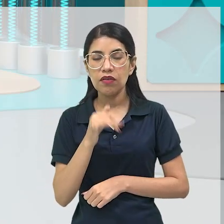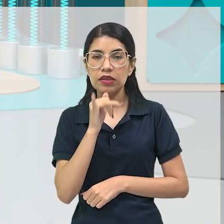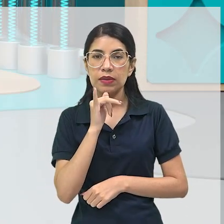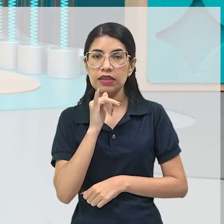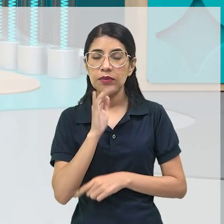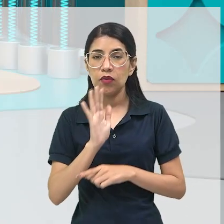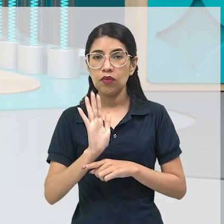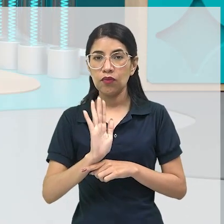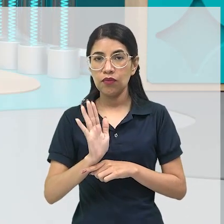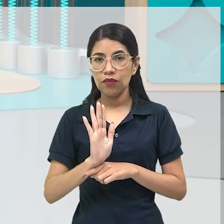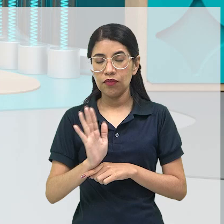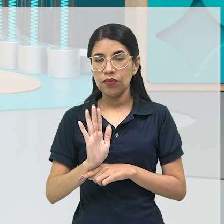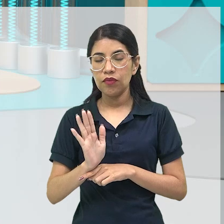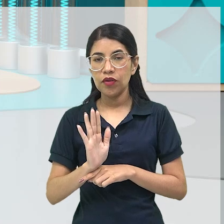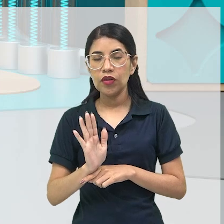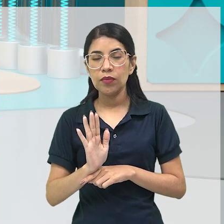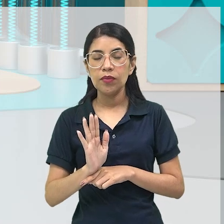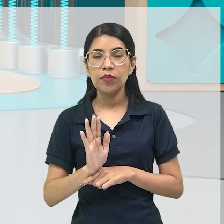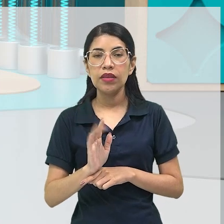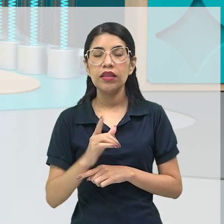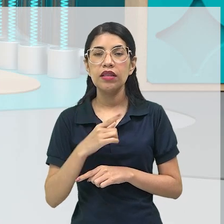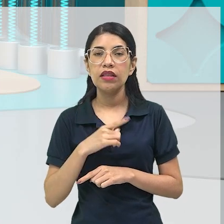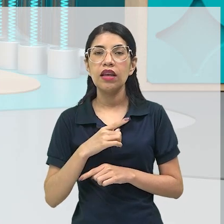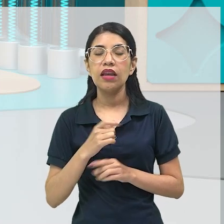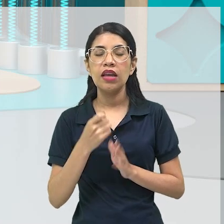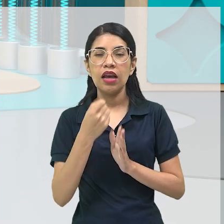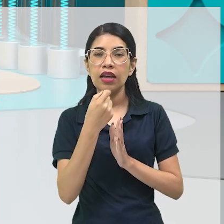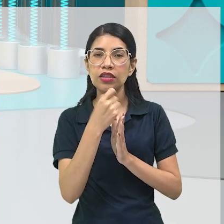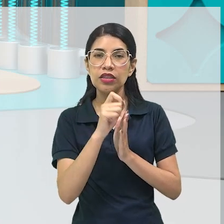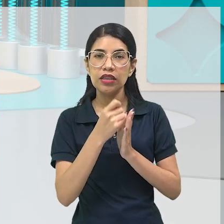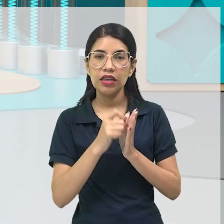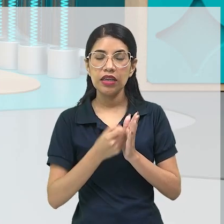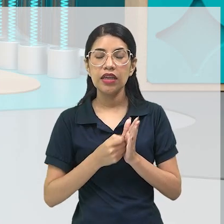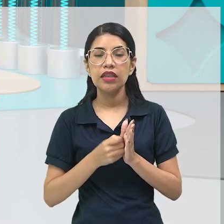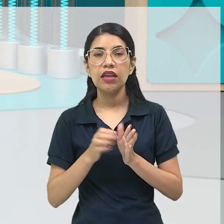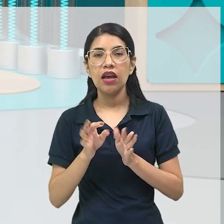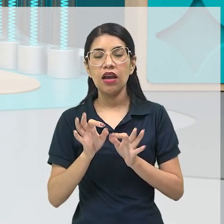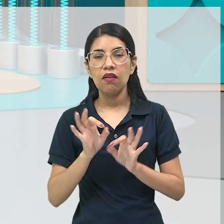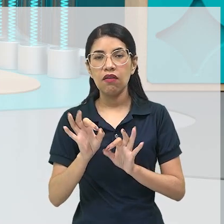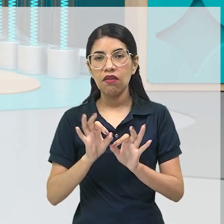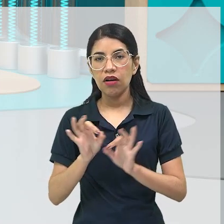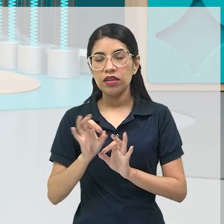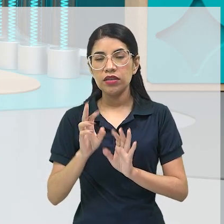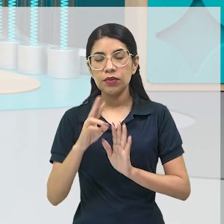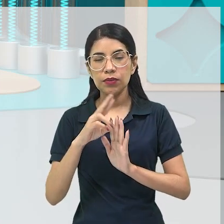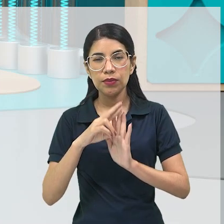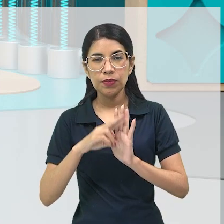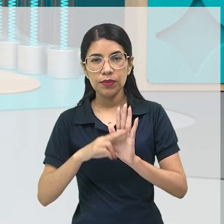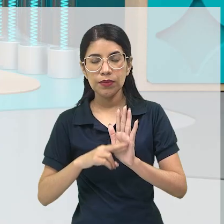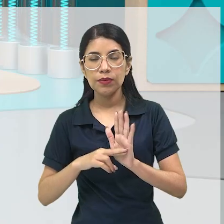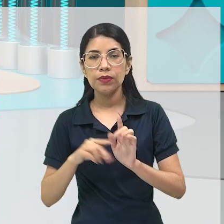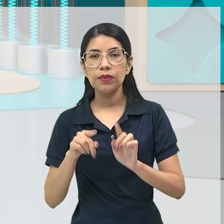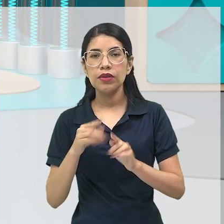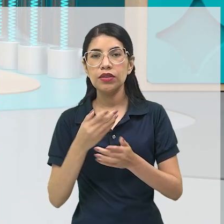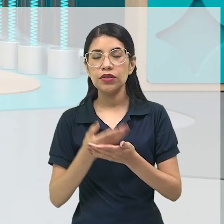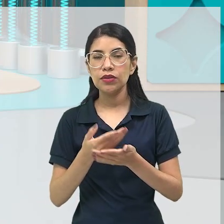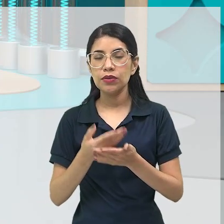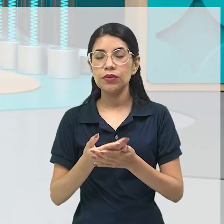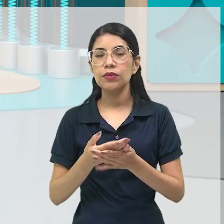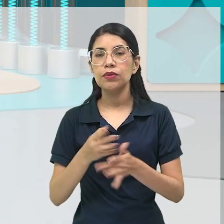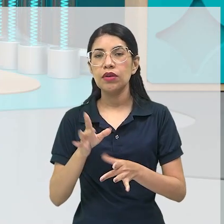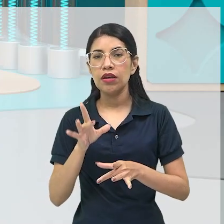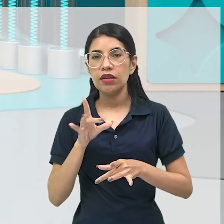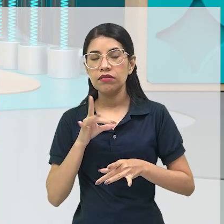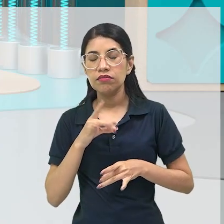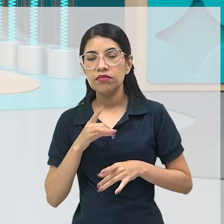filme que passa ali pelo processo de escrita, preparação do roteiro, um estudo, tem a